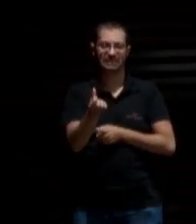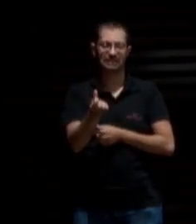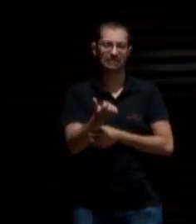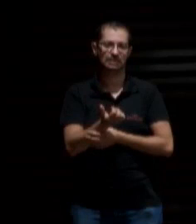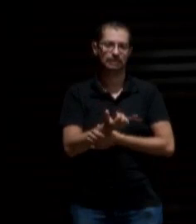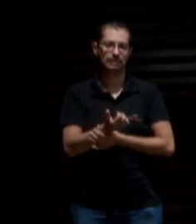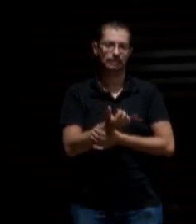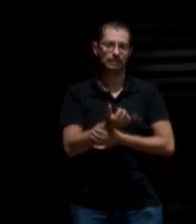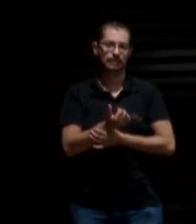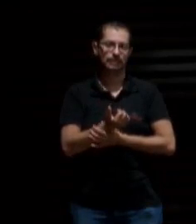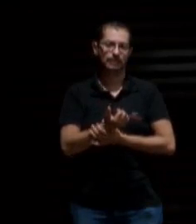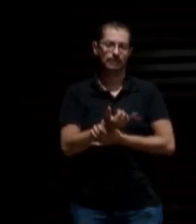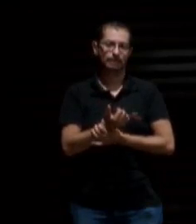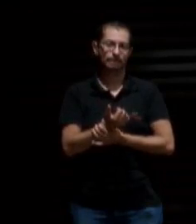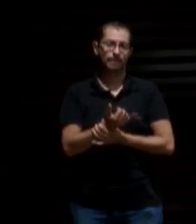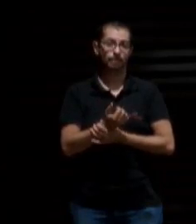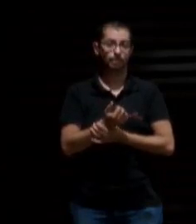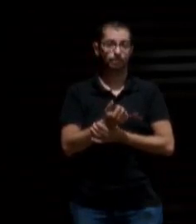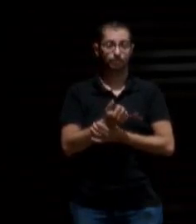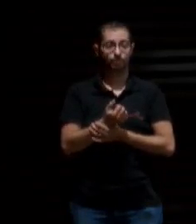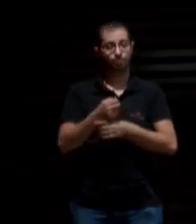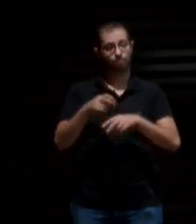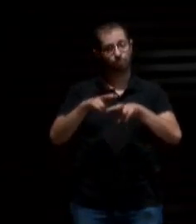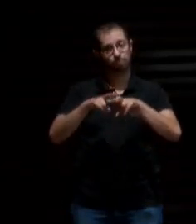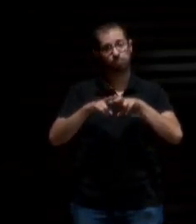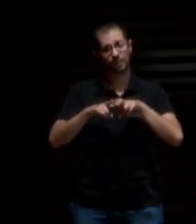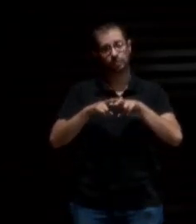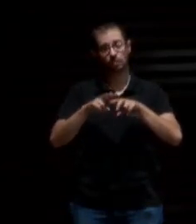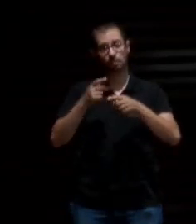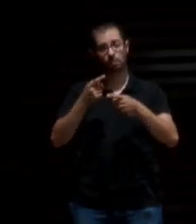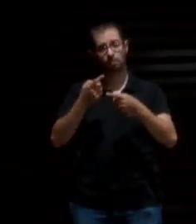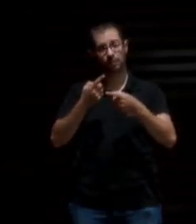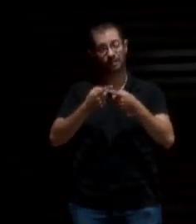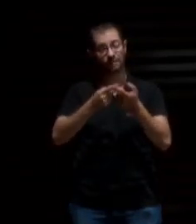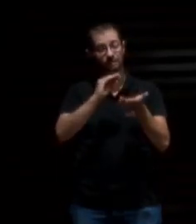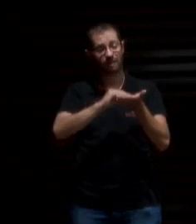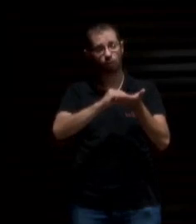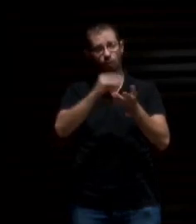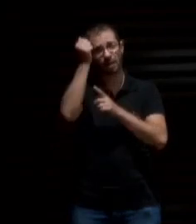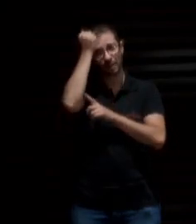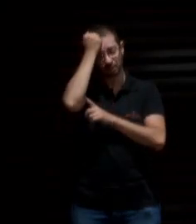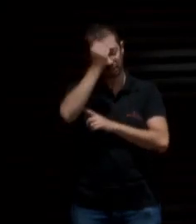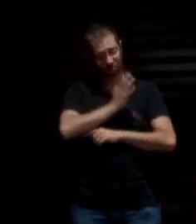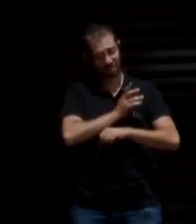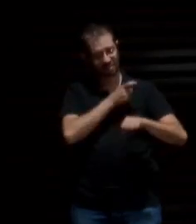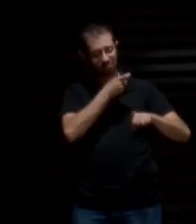vendo? Por causa disso, por causa da falta de arrependimento e da dureza de